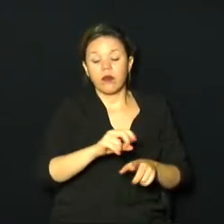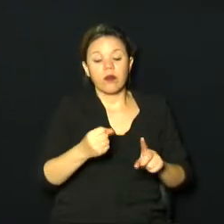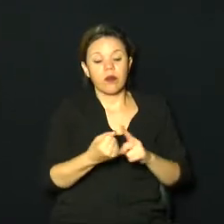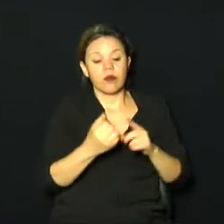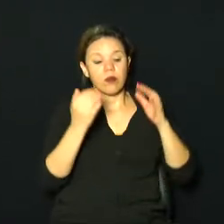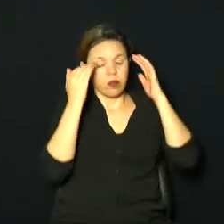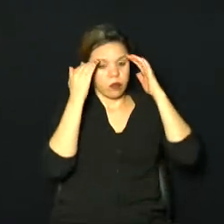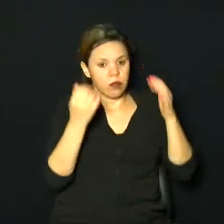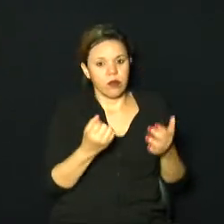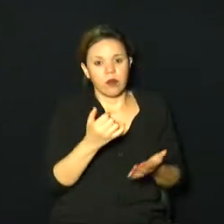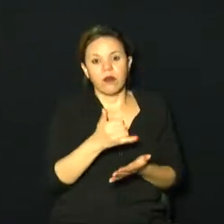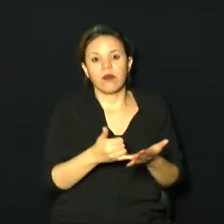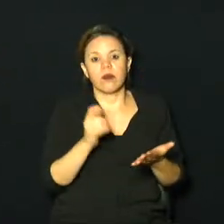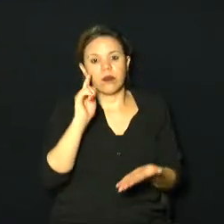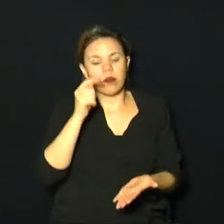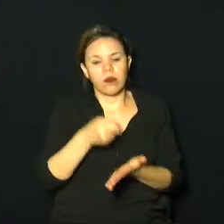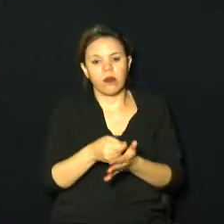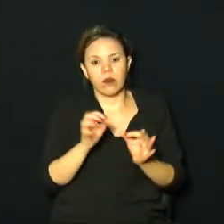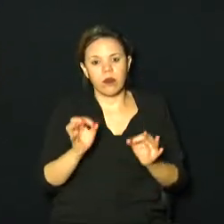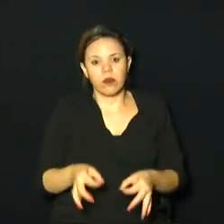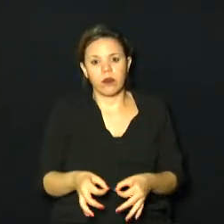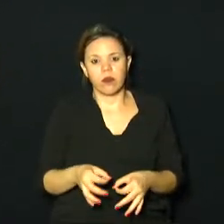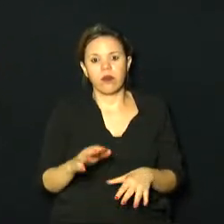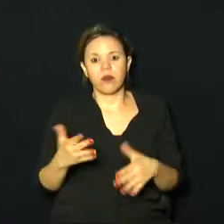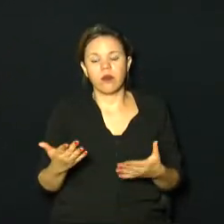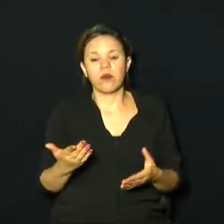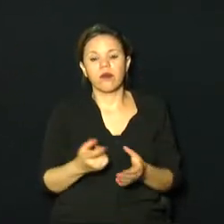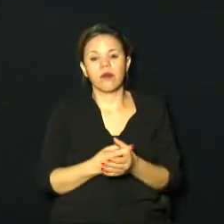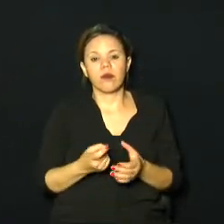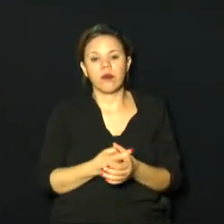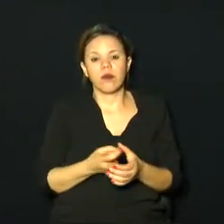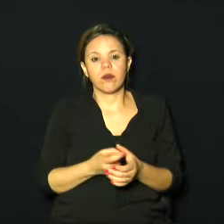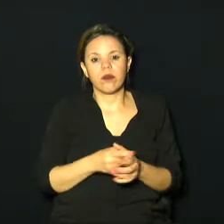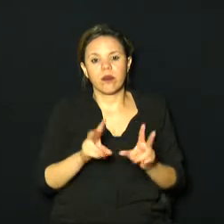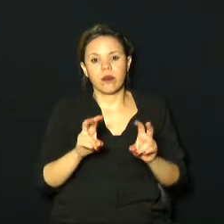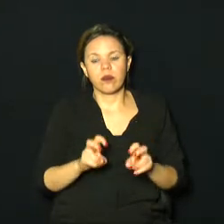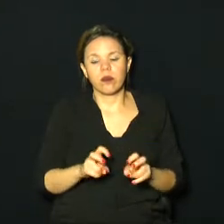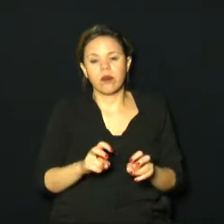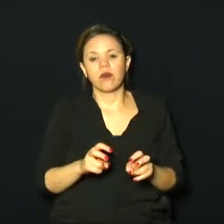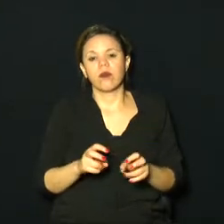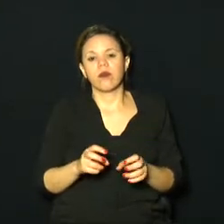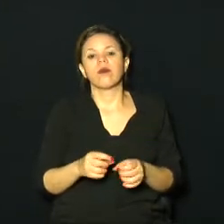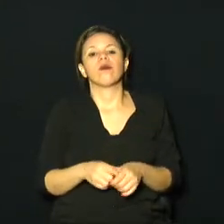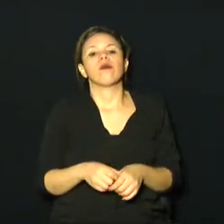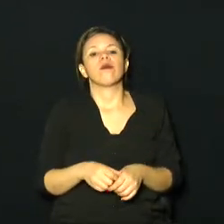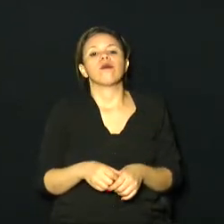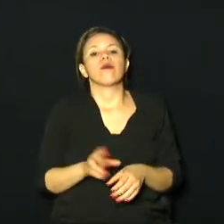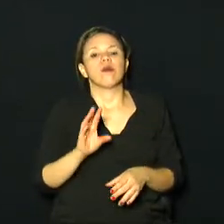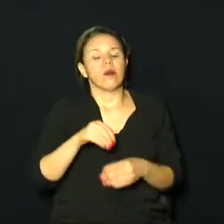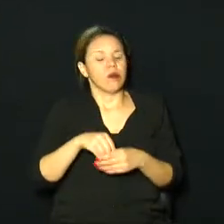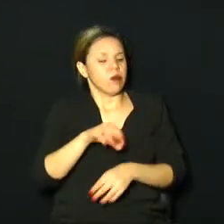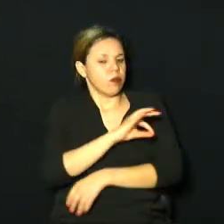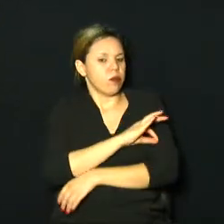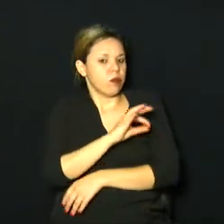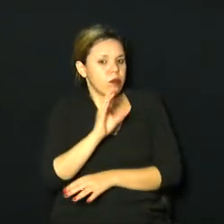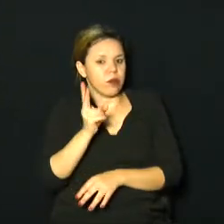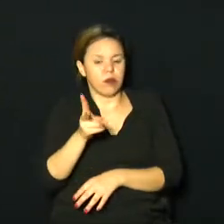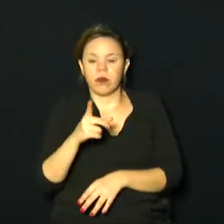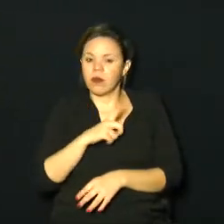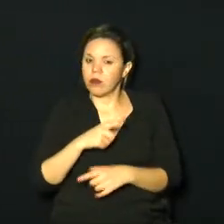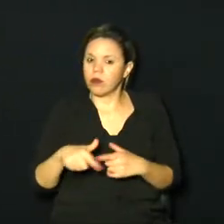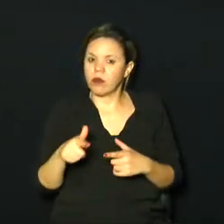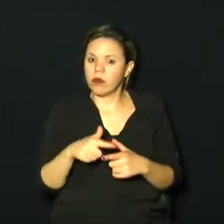com impostos em dia, qual era a situação jurídica dele perante, inclusive, a municipalidade. Sempre tem problemas em